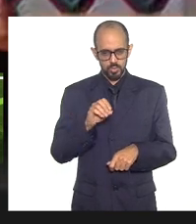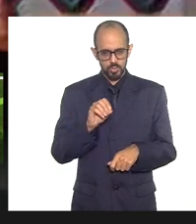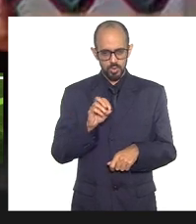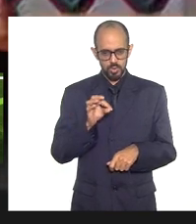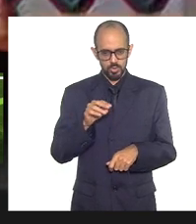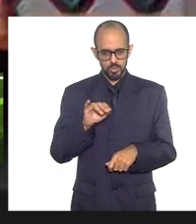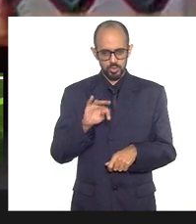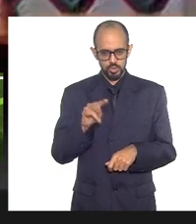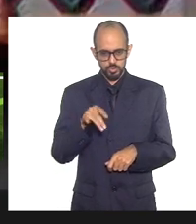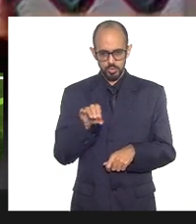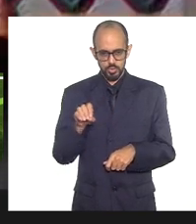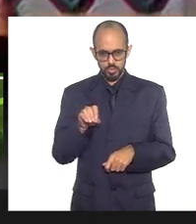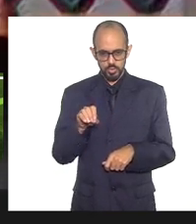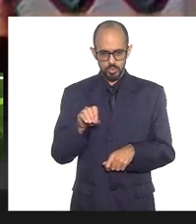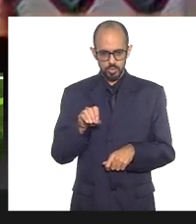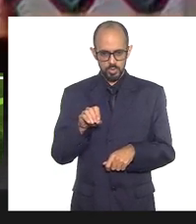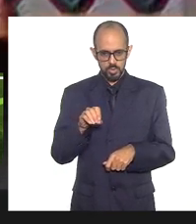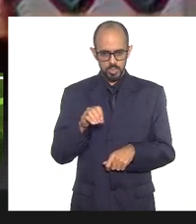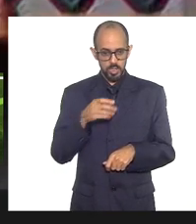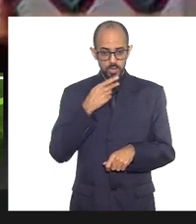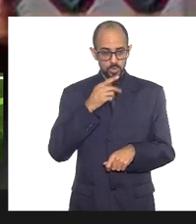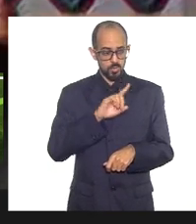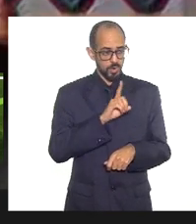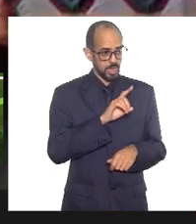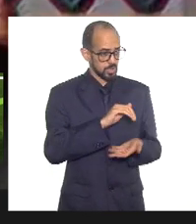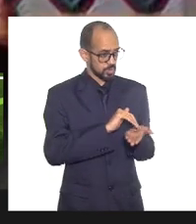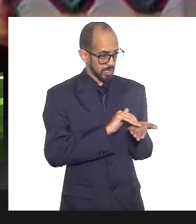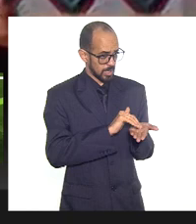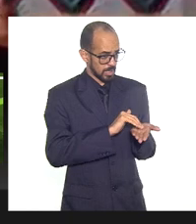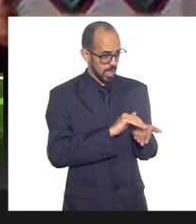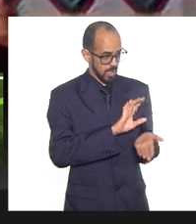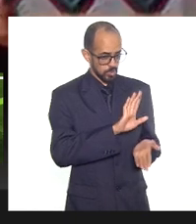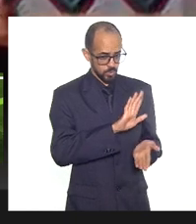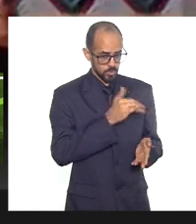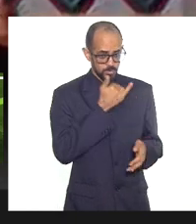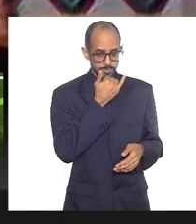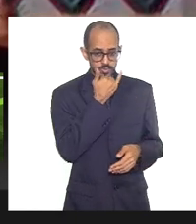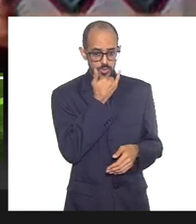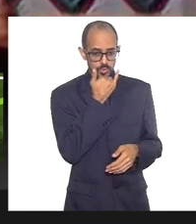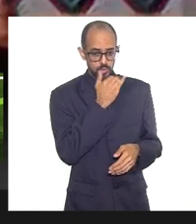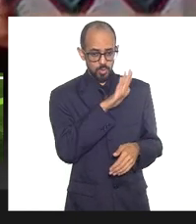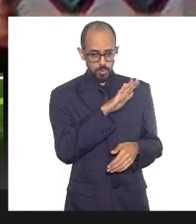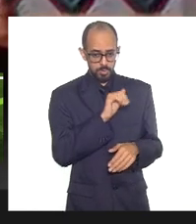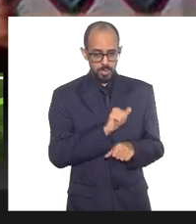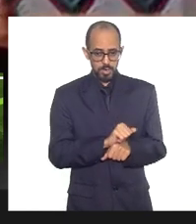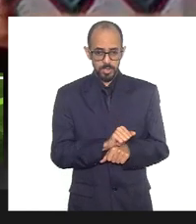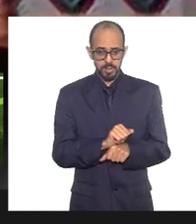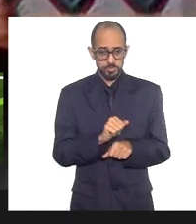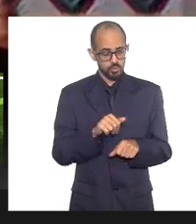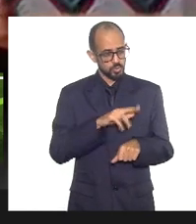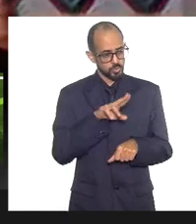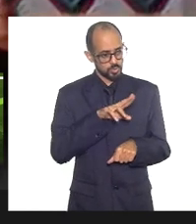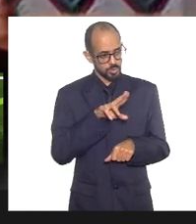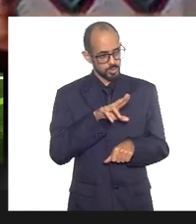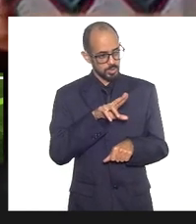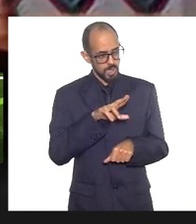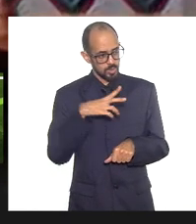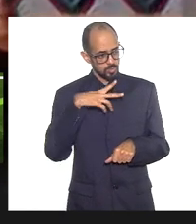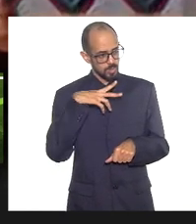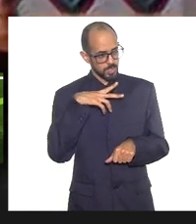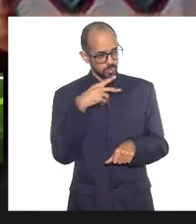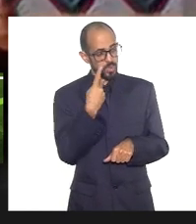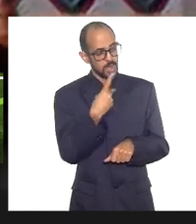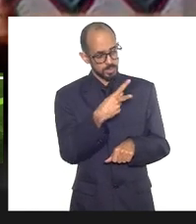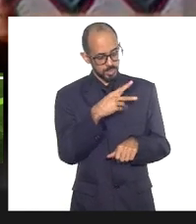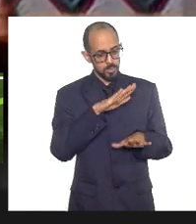Não estou chamando o secretário, peço licença para usar da intimidade, mas com o respeito